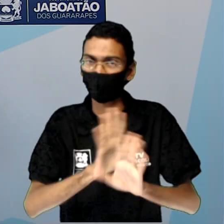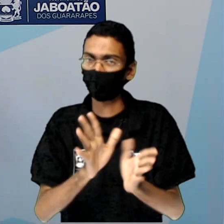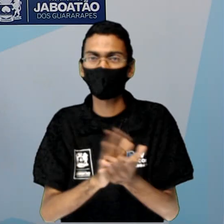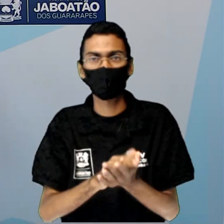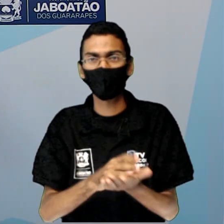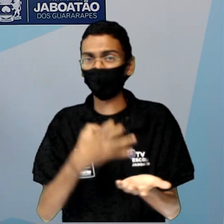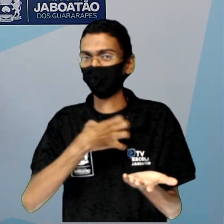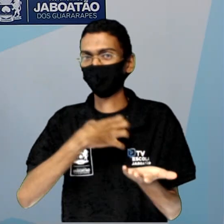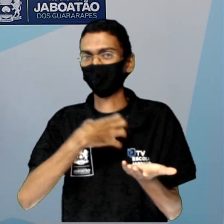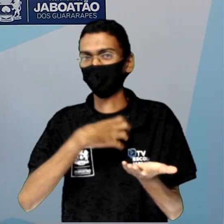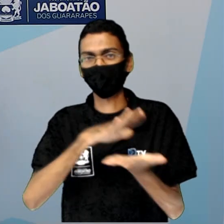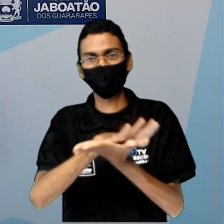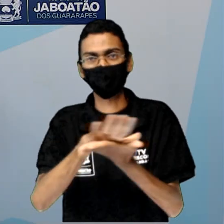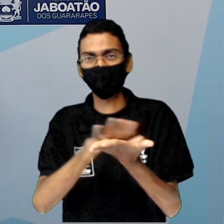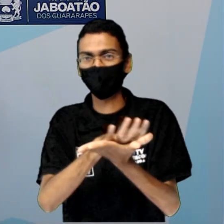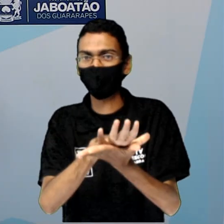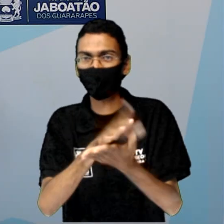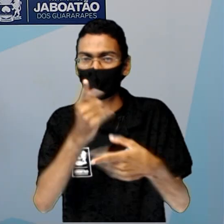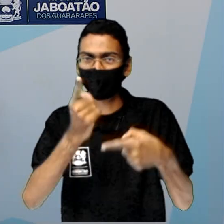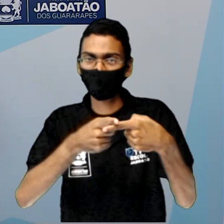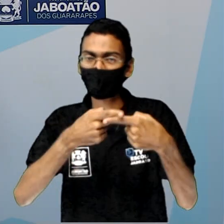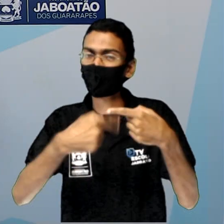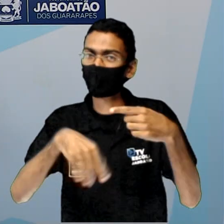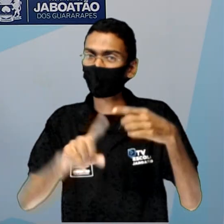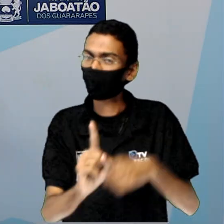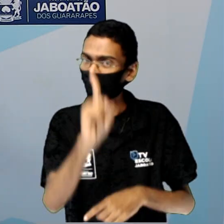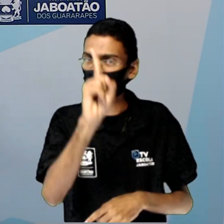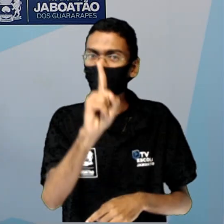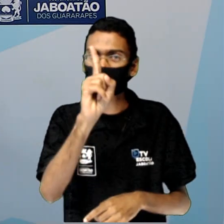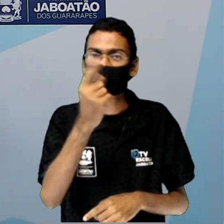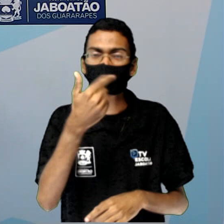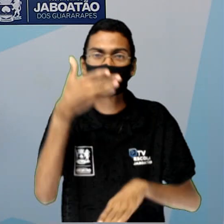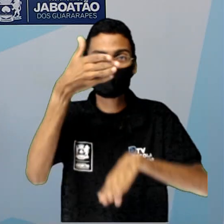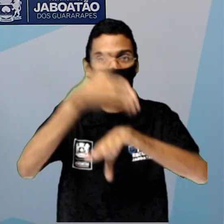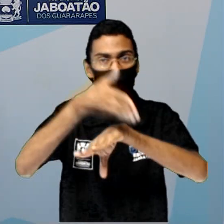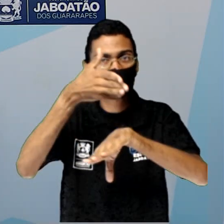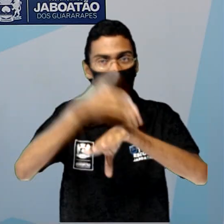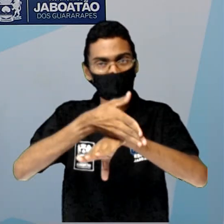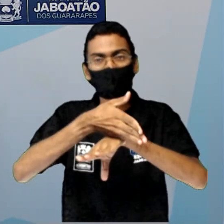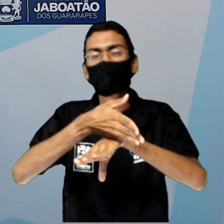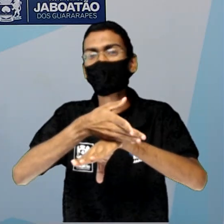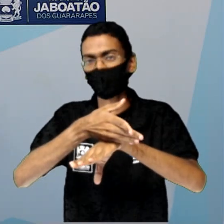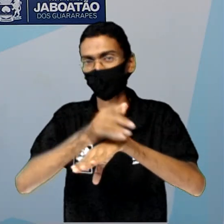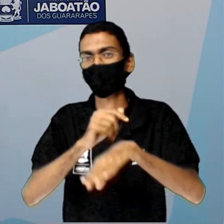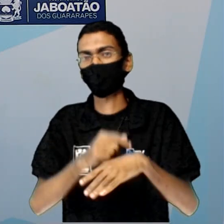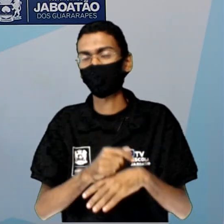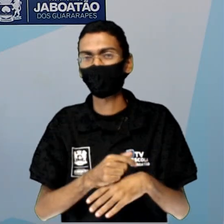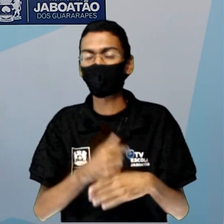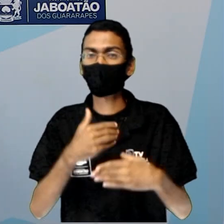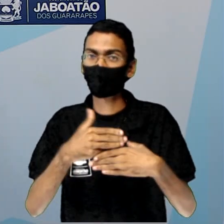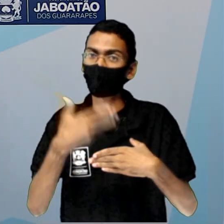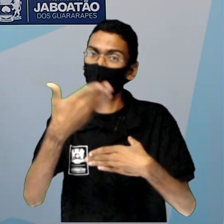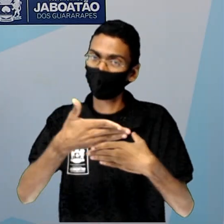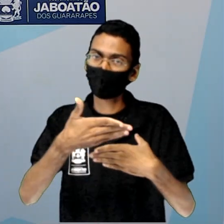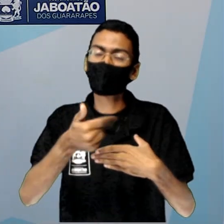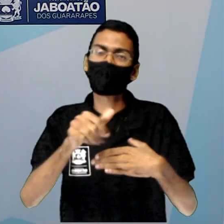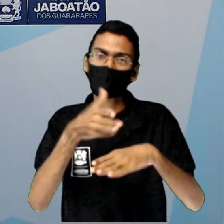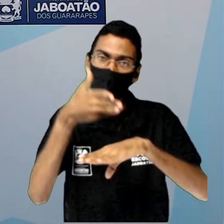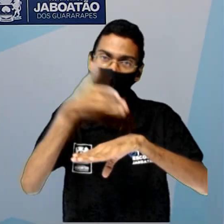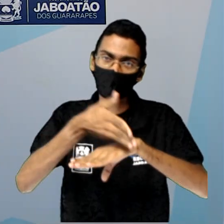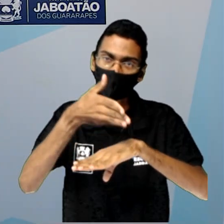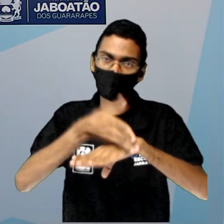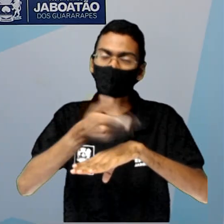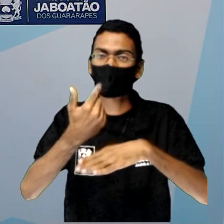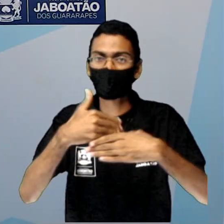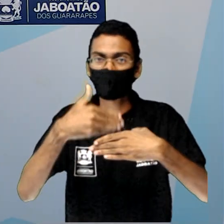sentido, porque subir já é para cima. Vamos entrar para dentro. Não faz sentido, porque entrar já é para dentro. Não é assim que a gente